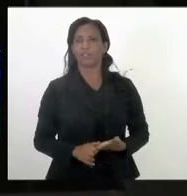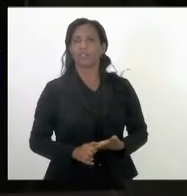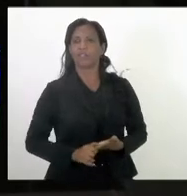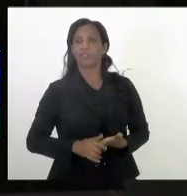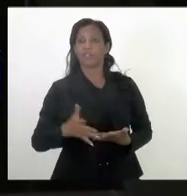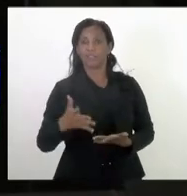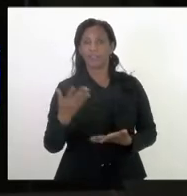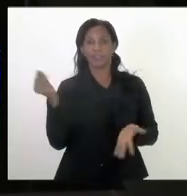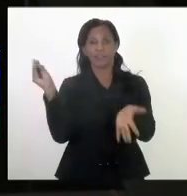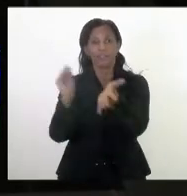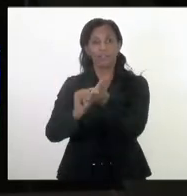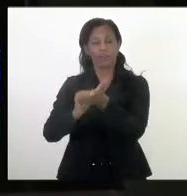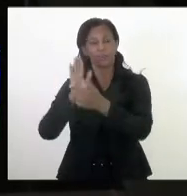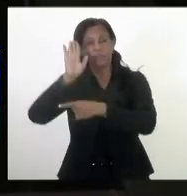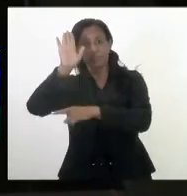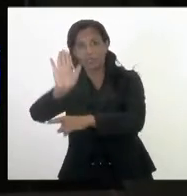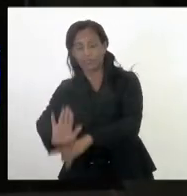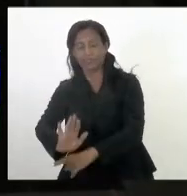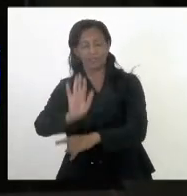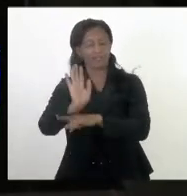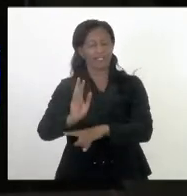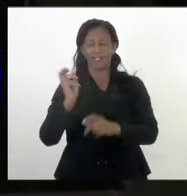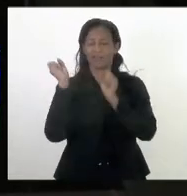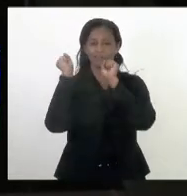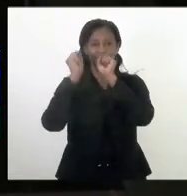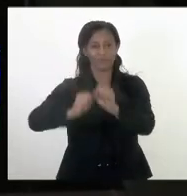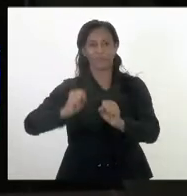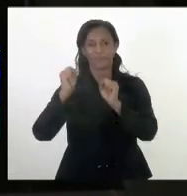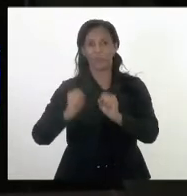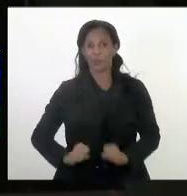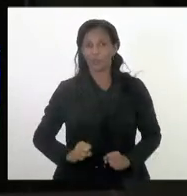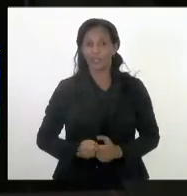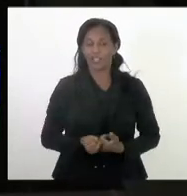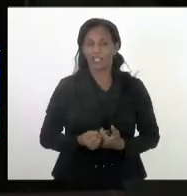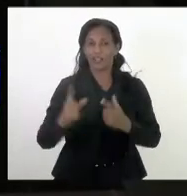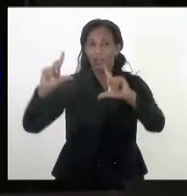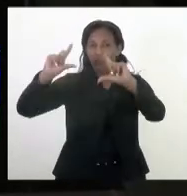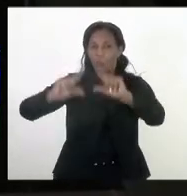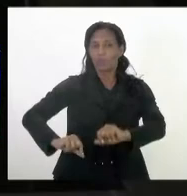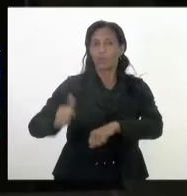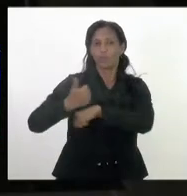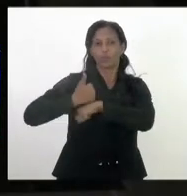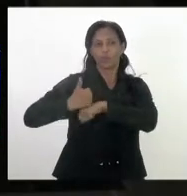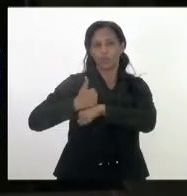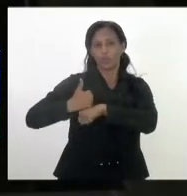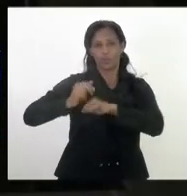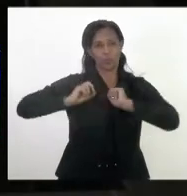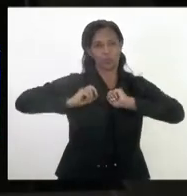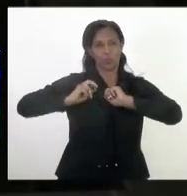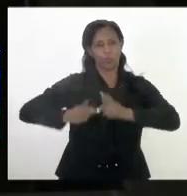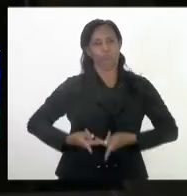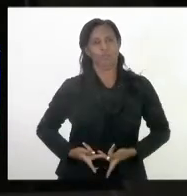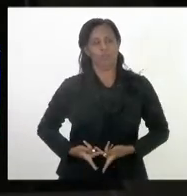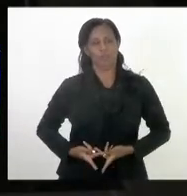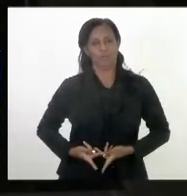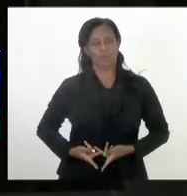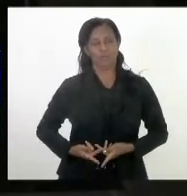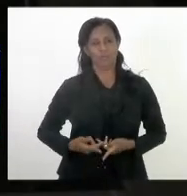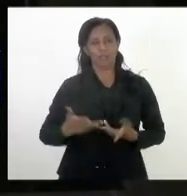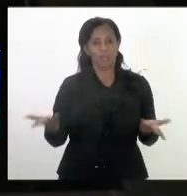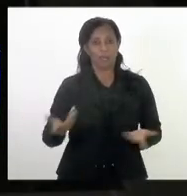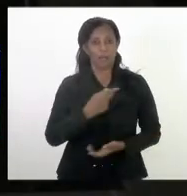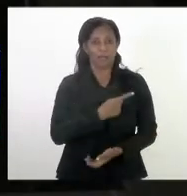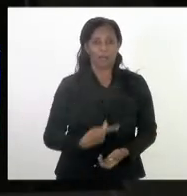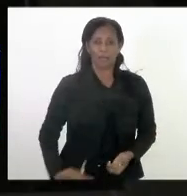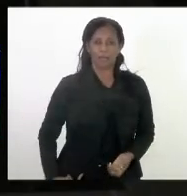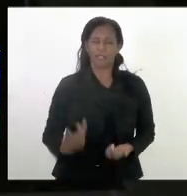desassistida, desamparada, em poder seguir aí com o mínimo de dignidade humana. Então, senhor presidente, quero